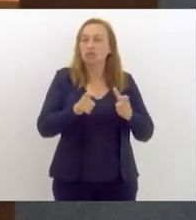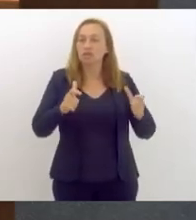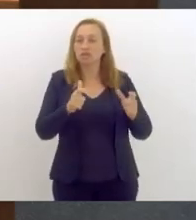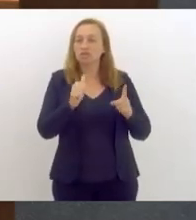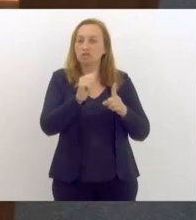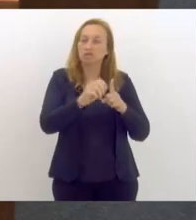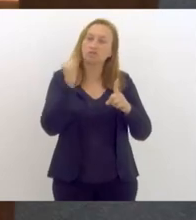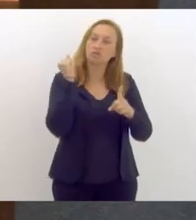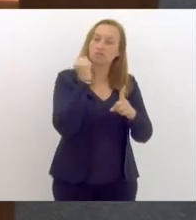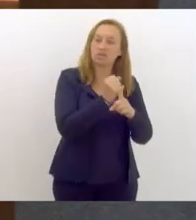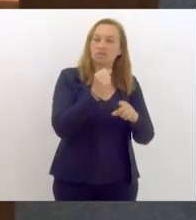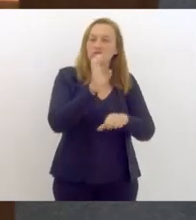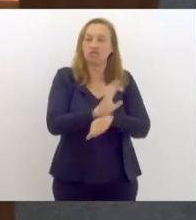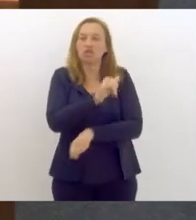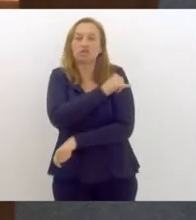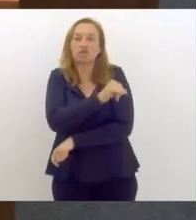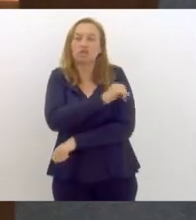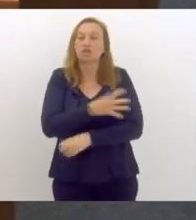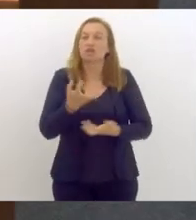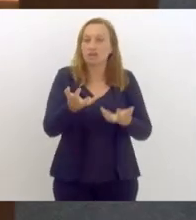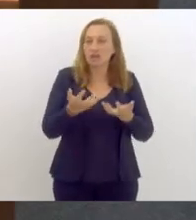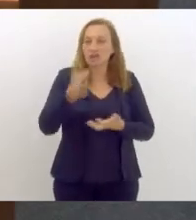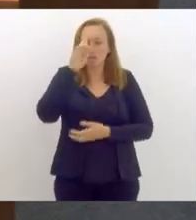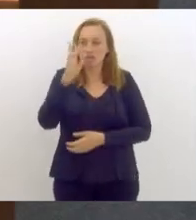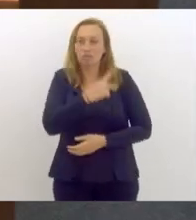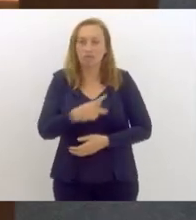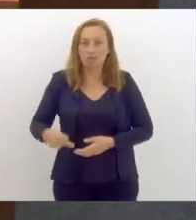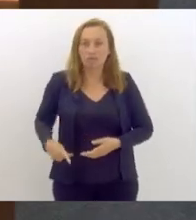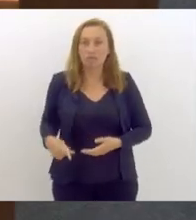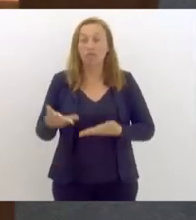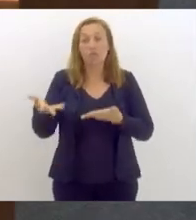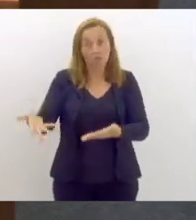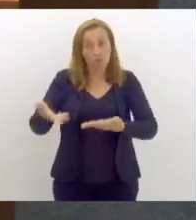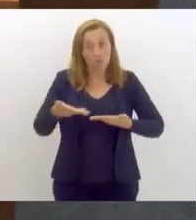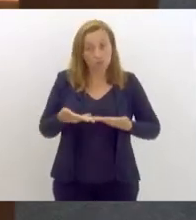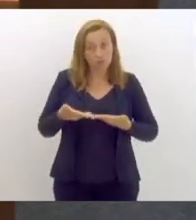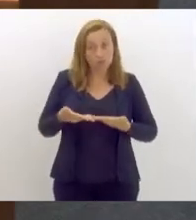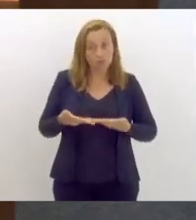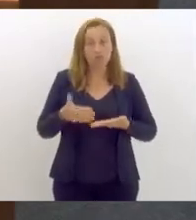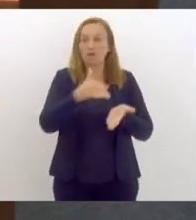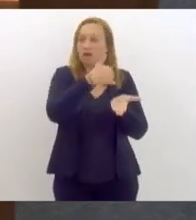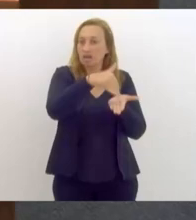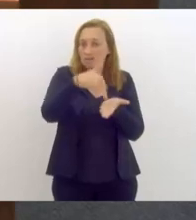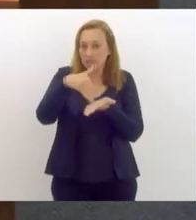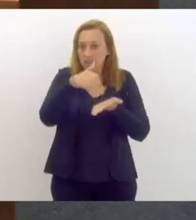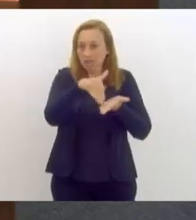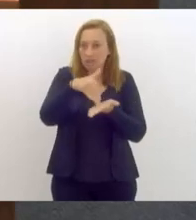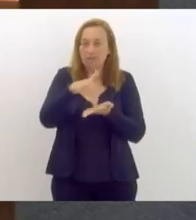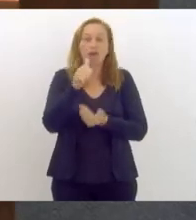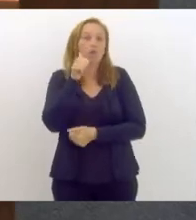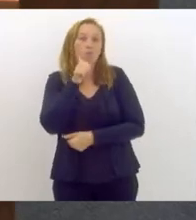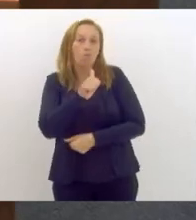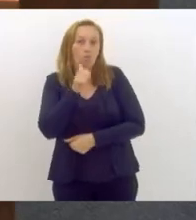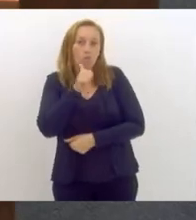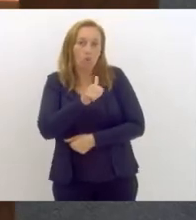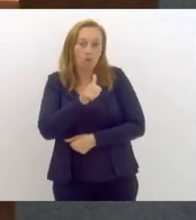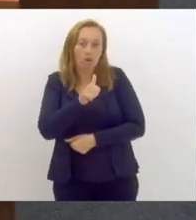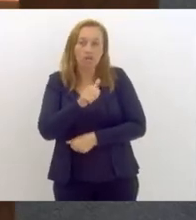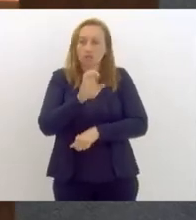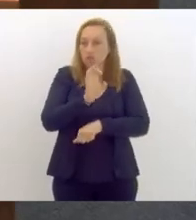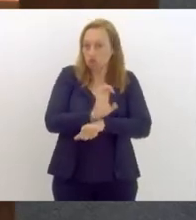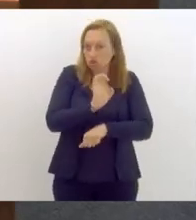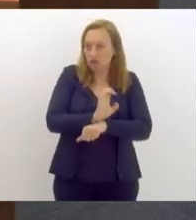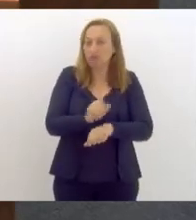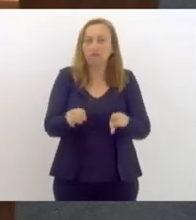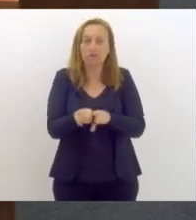a gente espera assim o presidente e vamos fazer o convite formalmente as secretarias de mulheres tanto do Estado